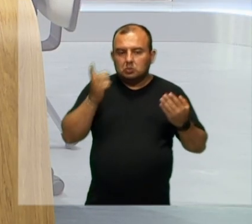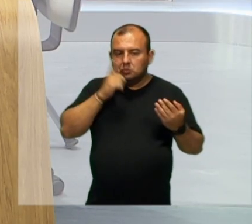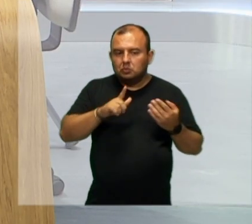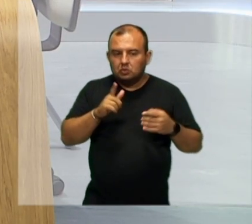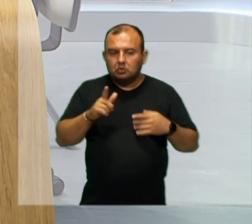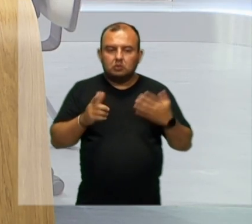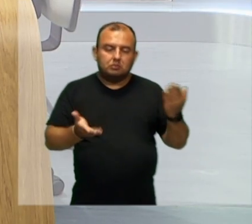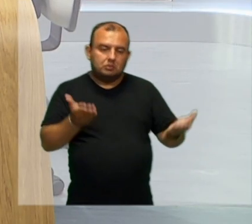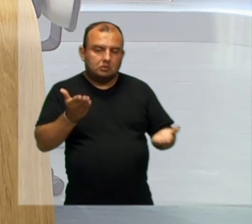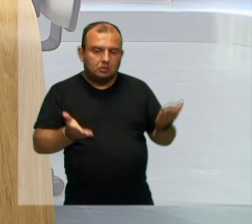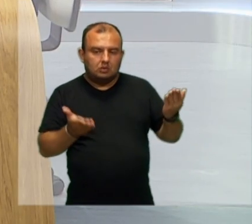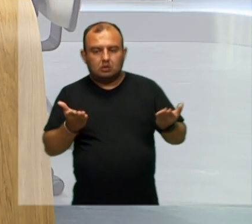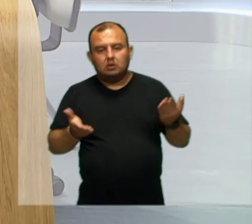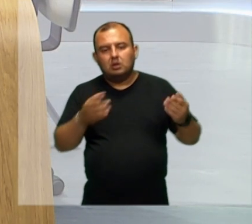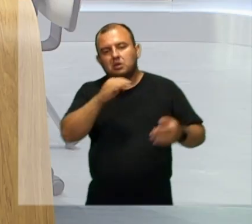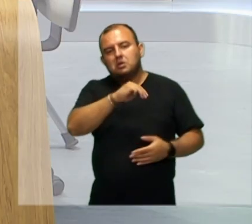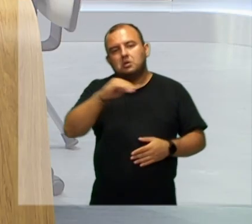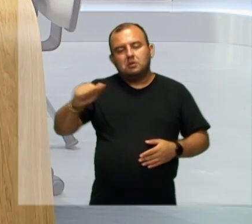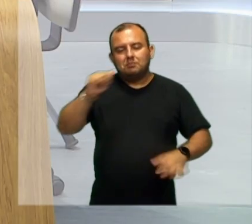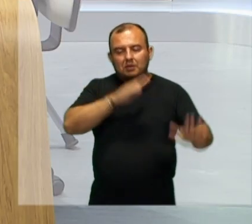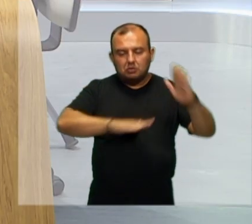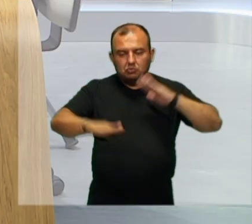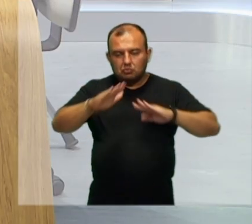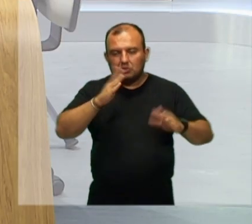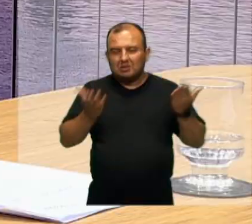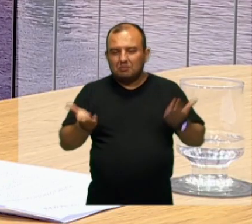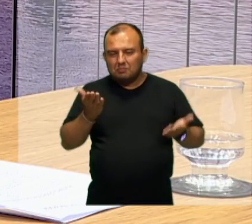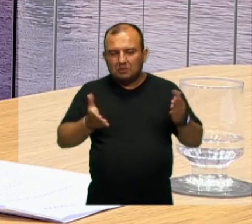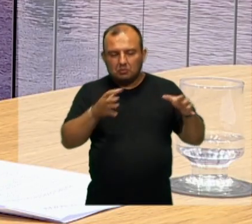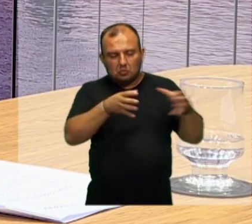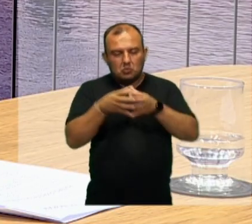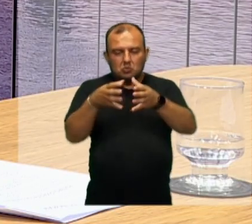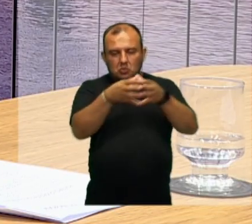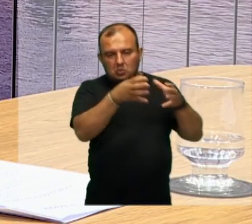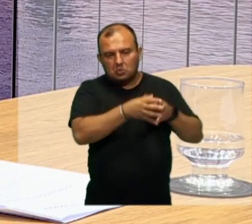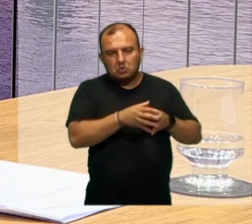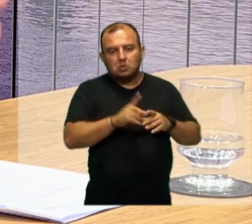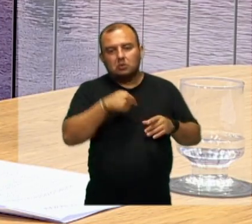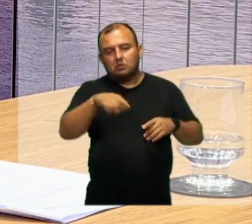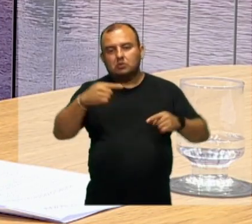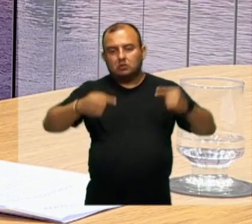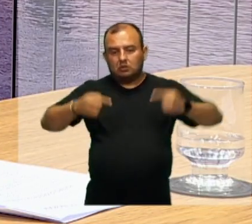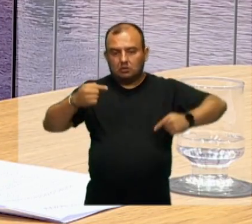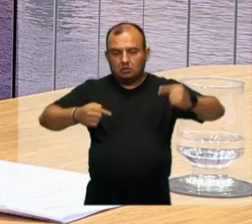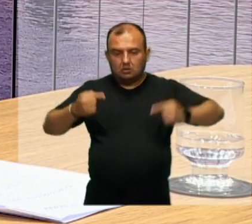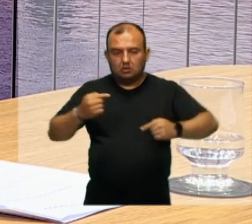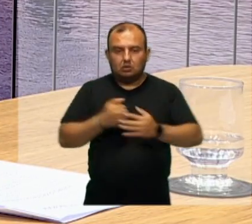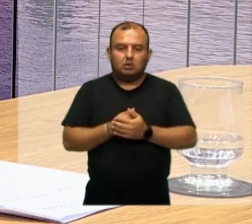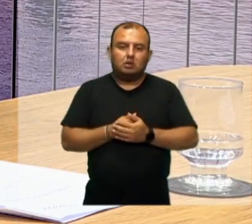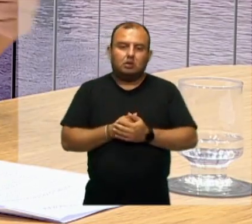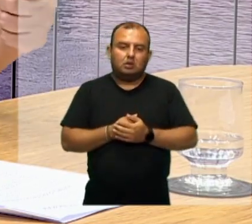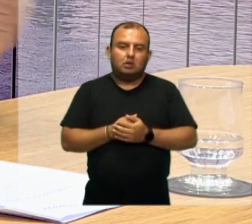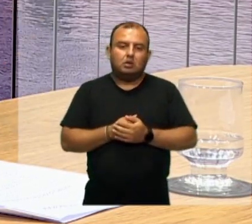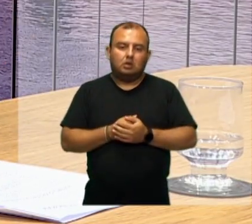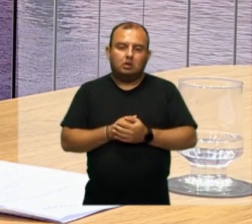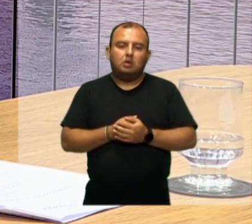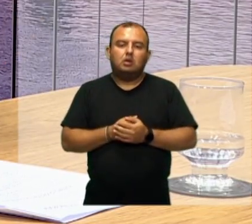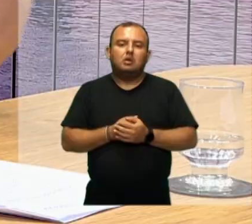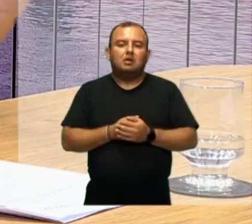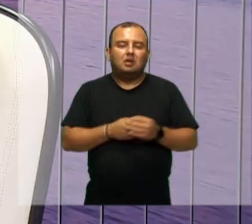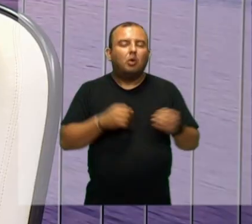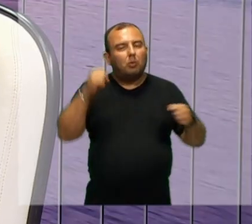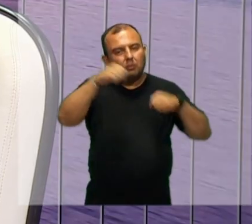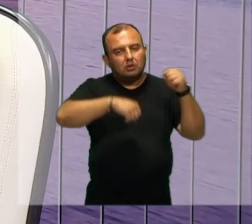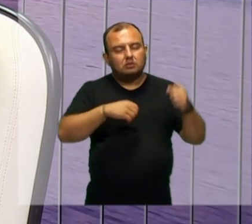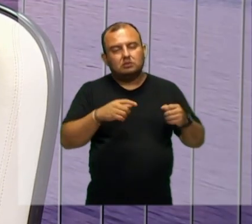fazer a pesagem. Boxe, MMA, judô. E aí depois, quando ele vai realmente para a competição, aí ele... Das 48 horas ali,